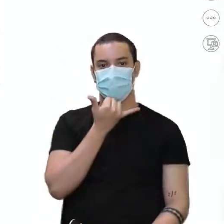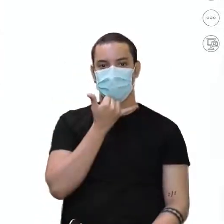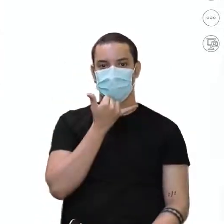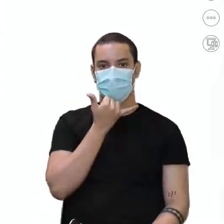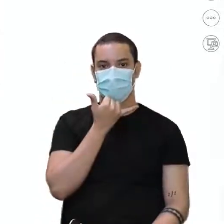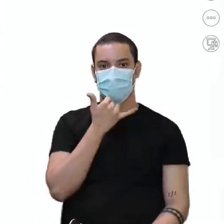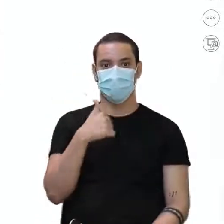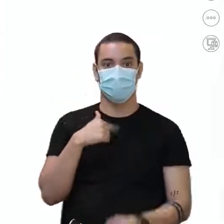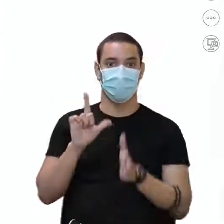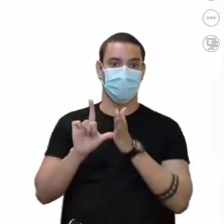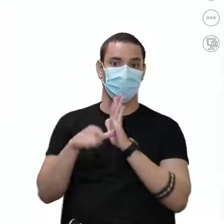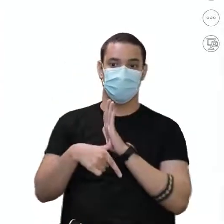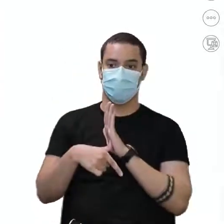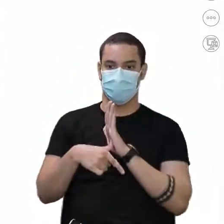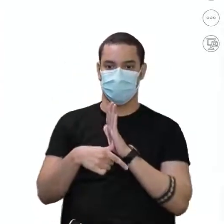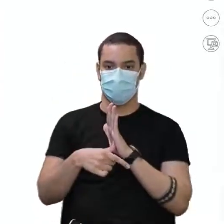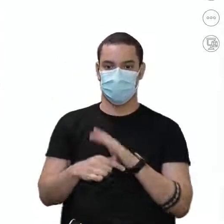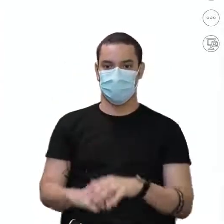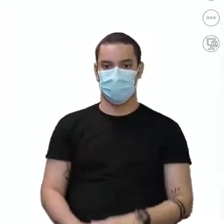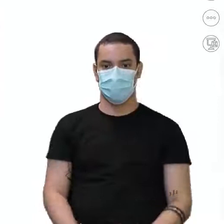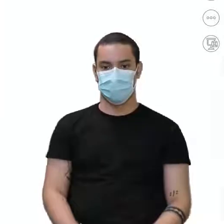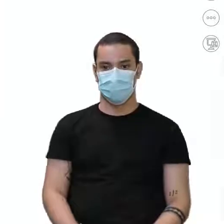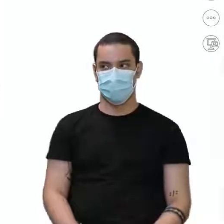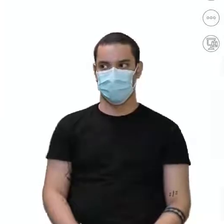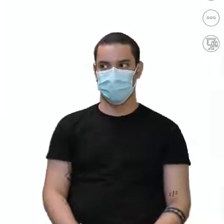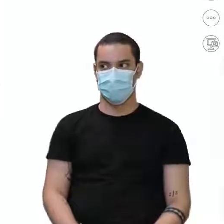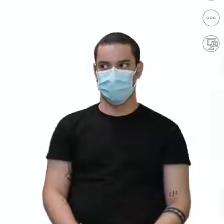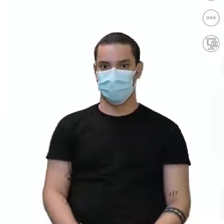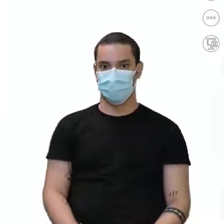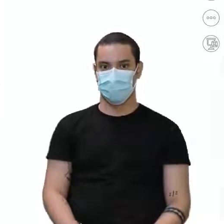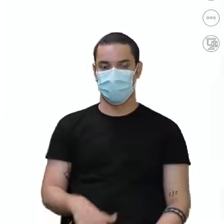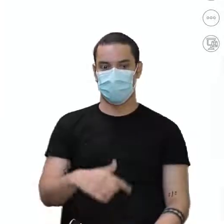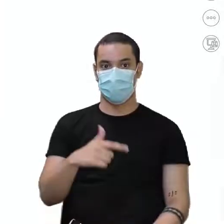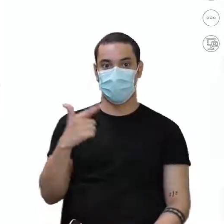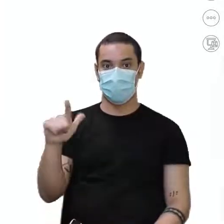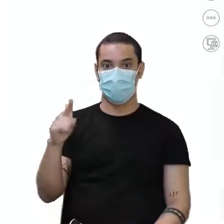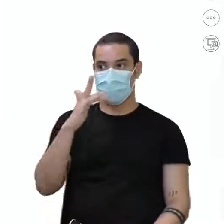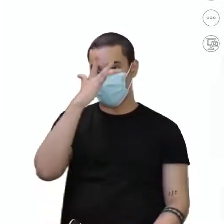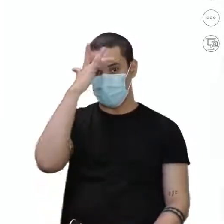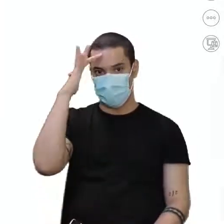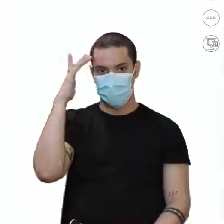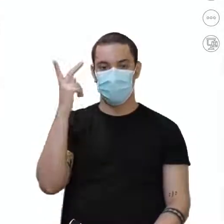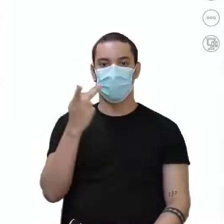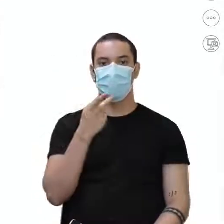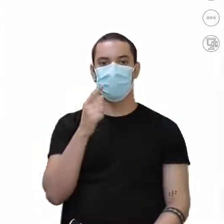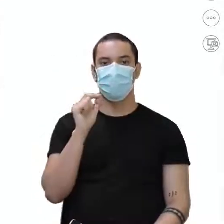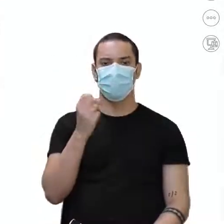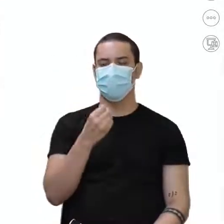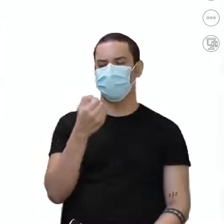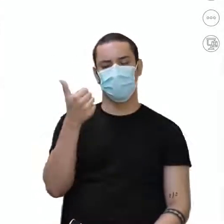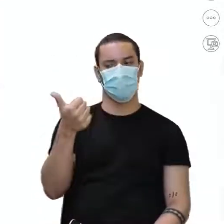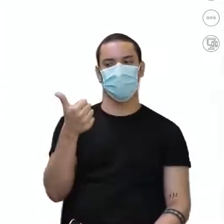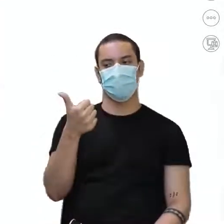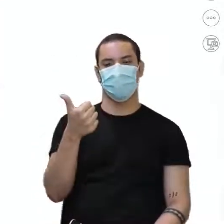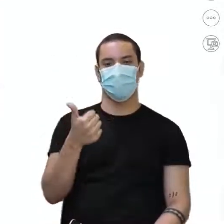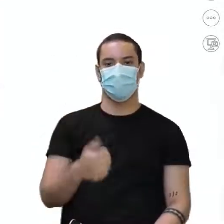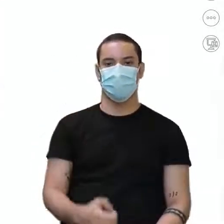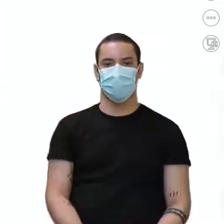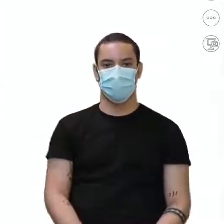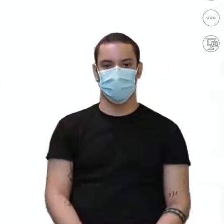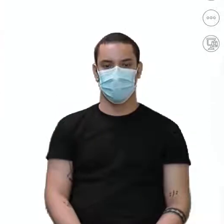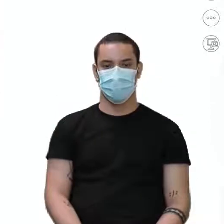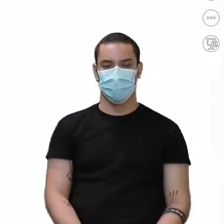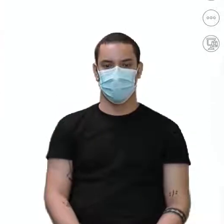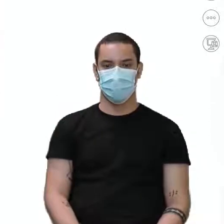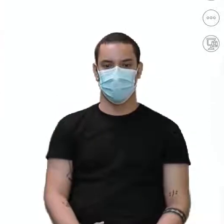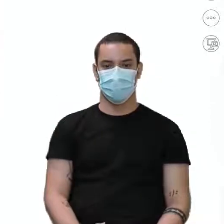late. Desculpa, eu tô atrasada. Aí a pessoa B, né, fala, that's alright. Tudo bem. That's